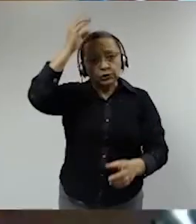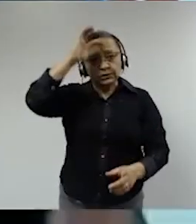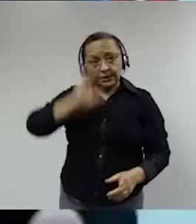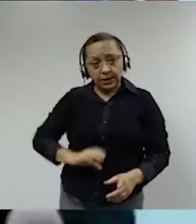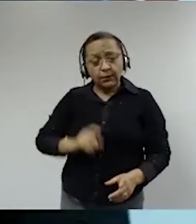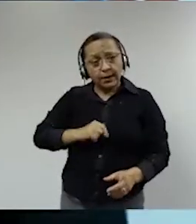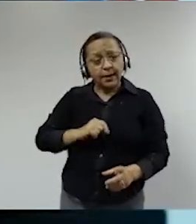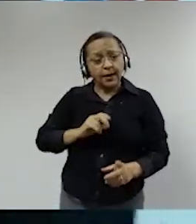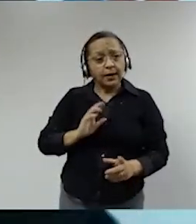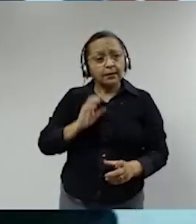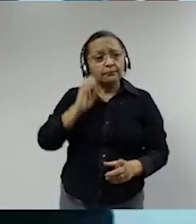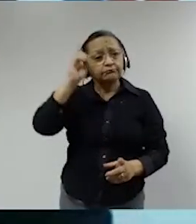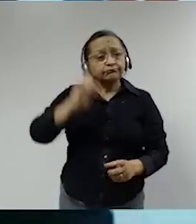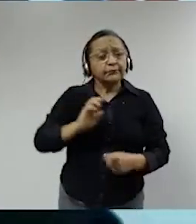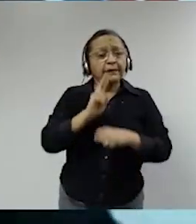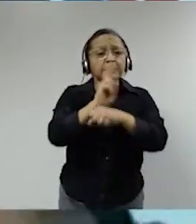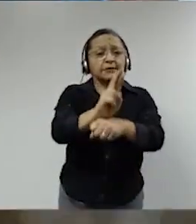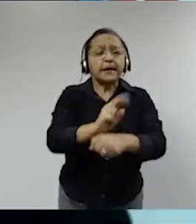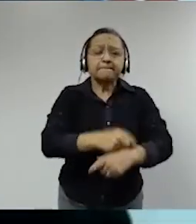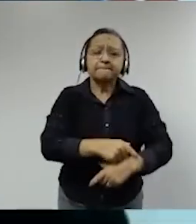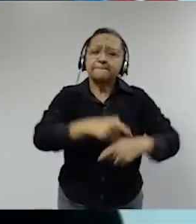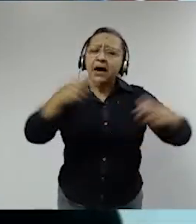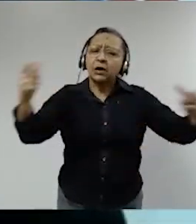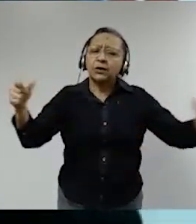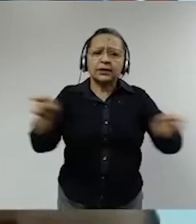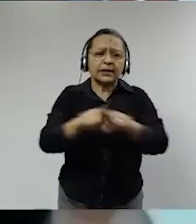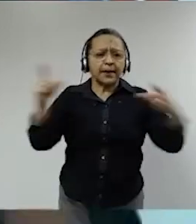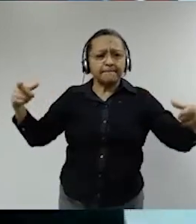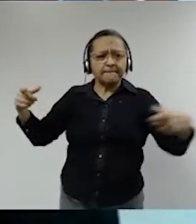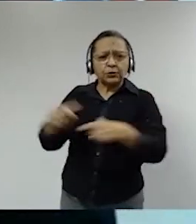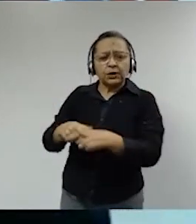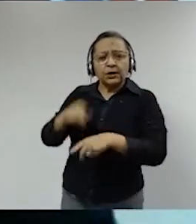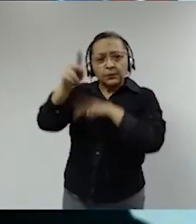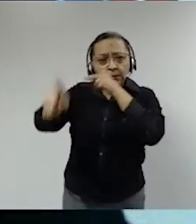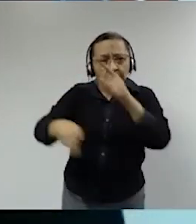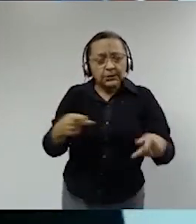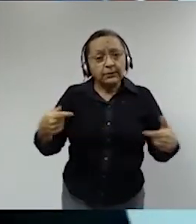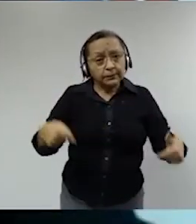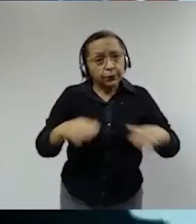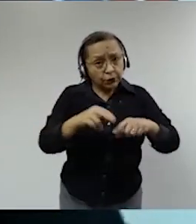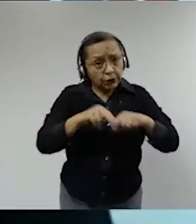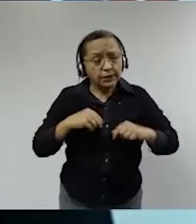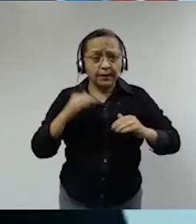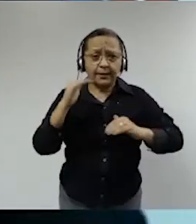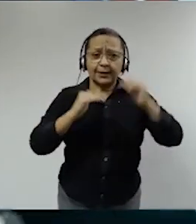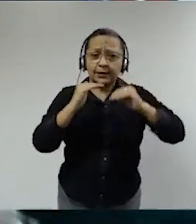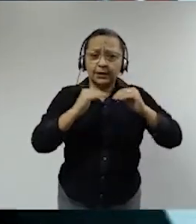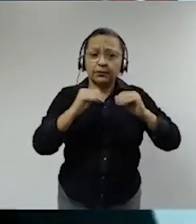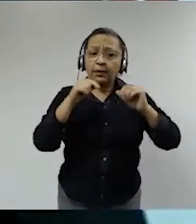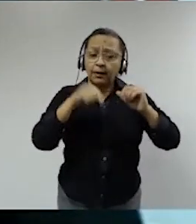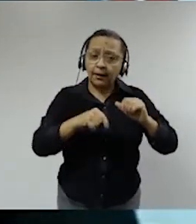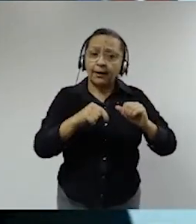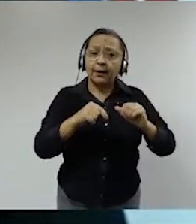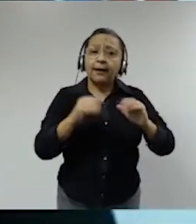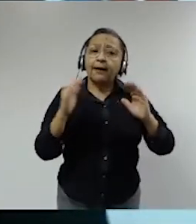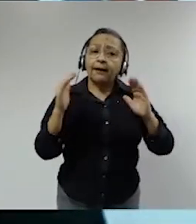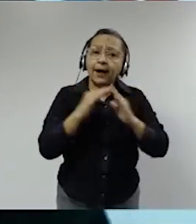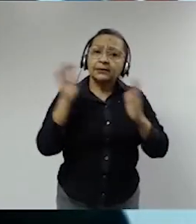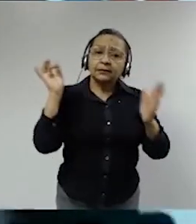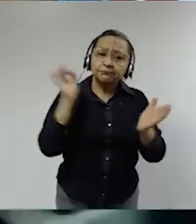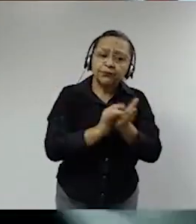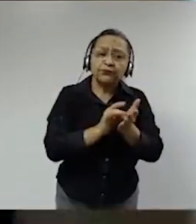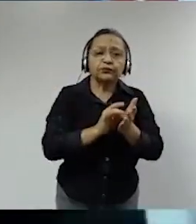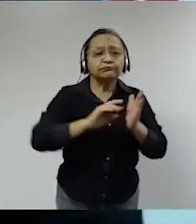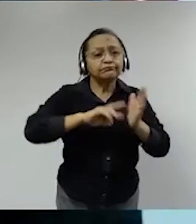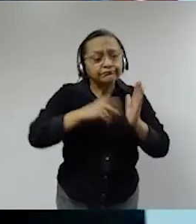voz constitucional da maioria e da minoria. E aí está o equilíbrio. É a casa da diversidade, é a